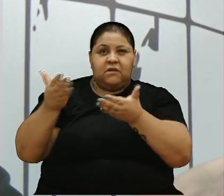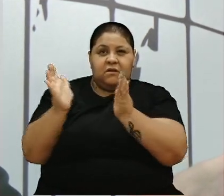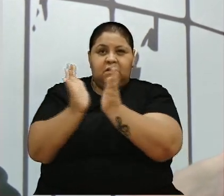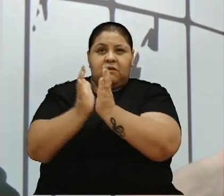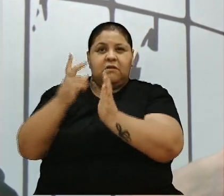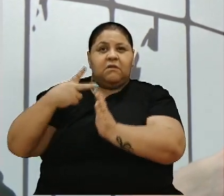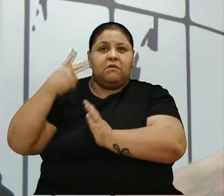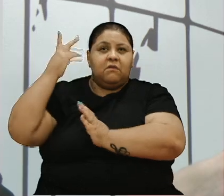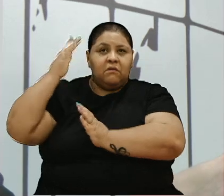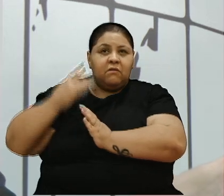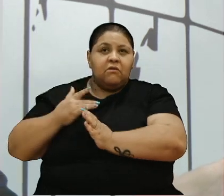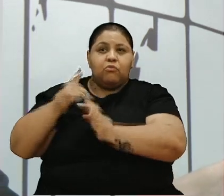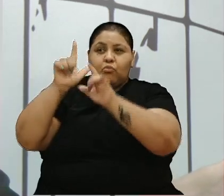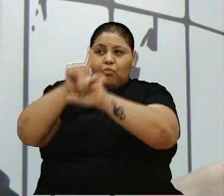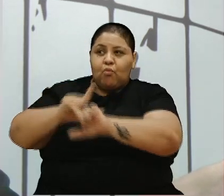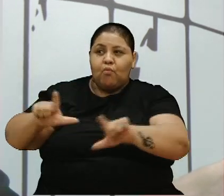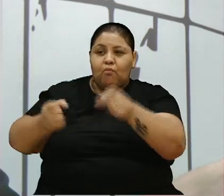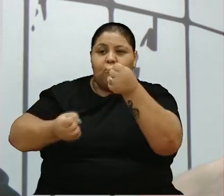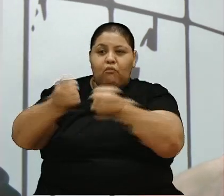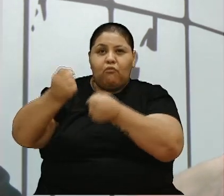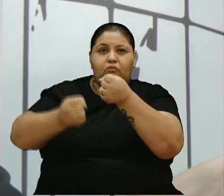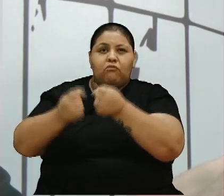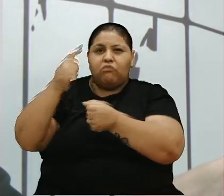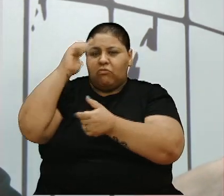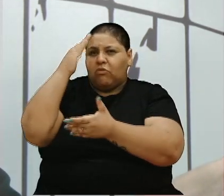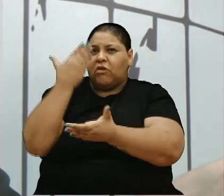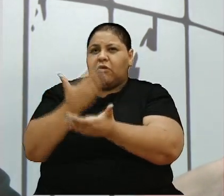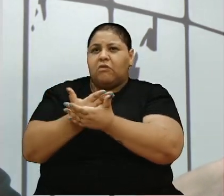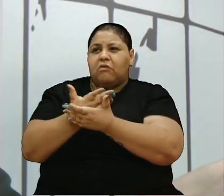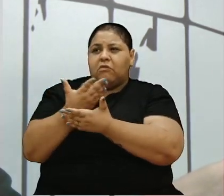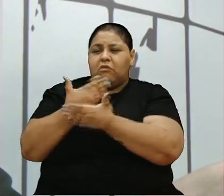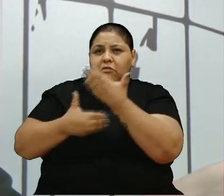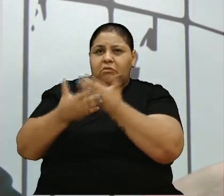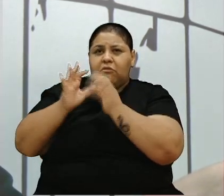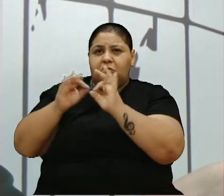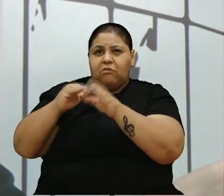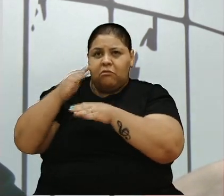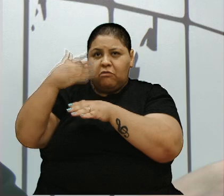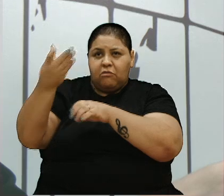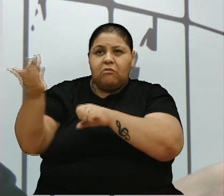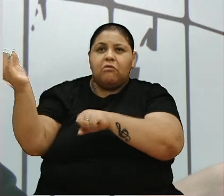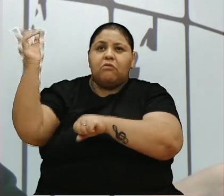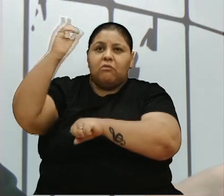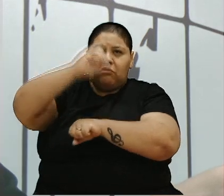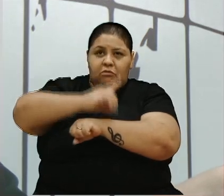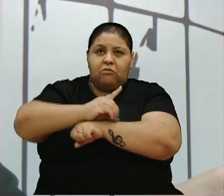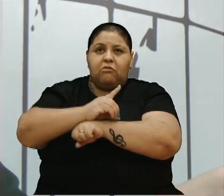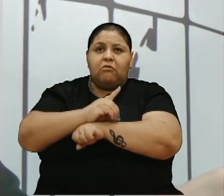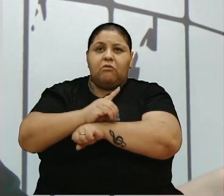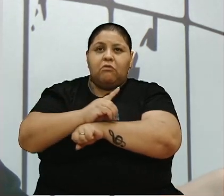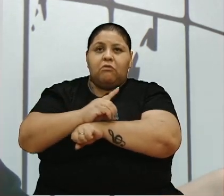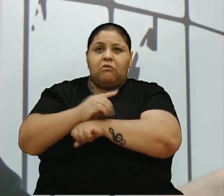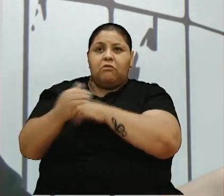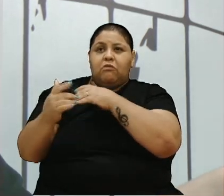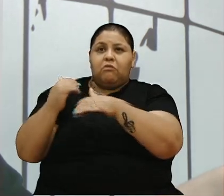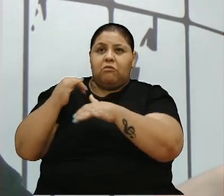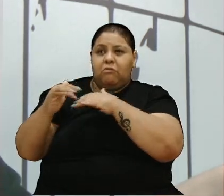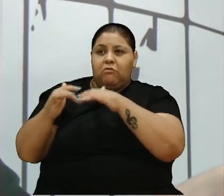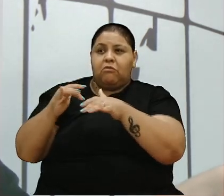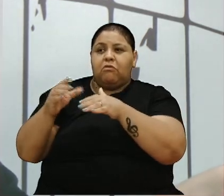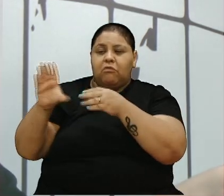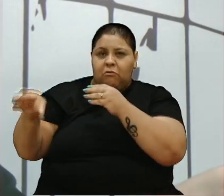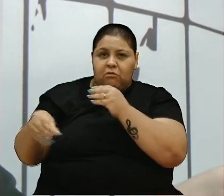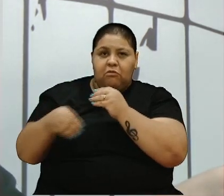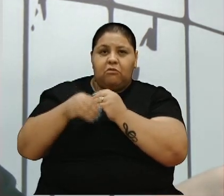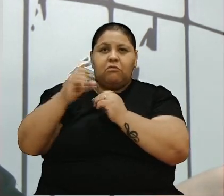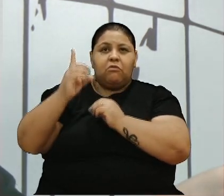Daiane, que eles lavaram, né, o castramóvel, e eu acredito que se tudo der certo, nos próximos dias vão estar colocando aí na rua, na ativa. Essa emenda veio